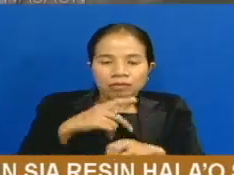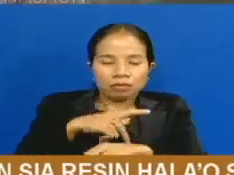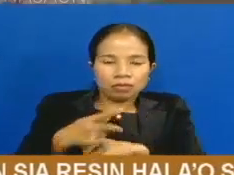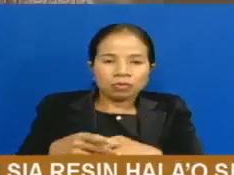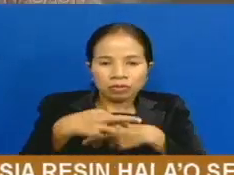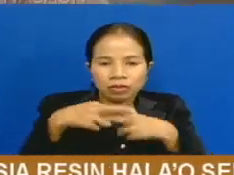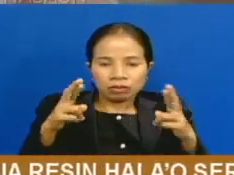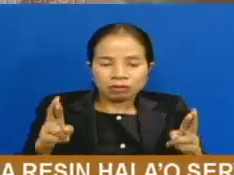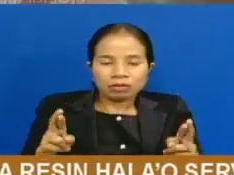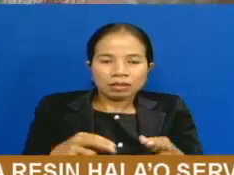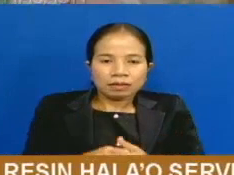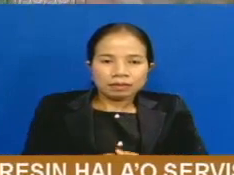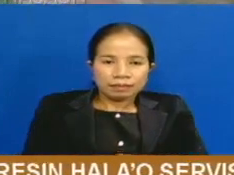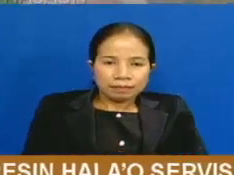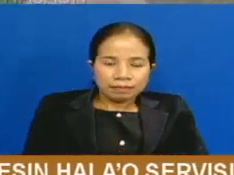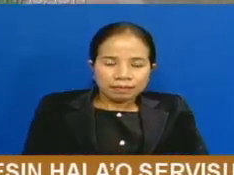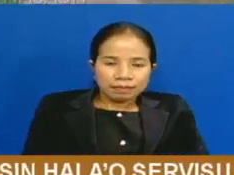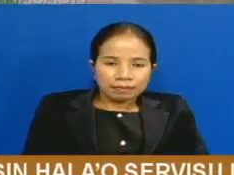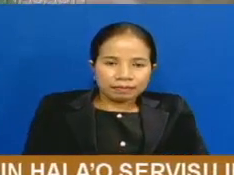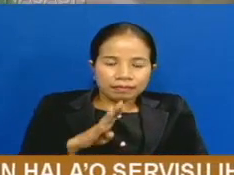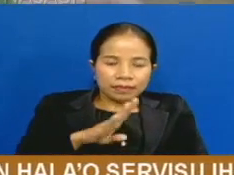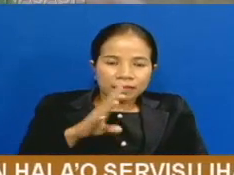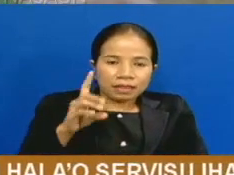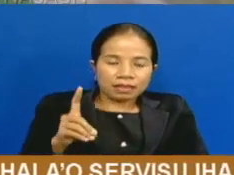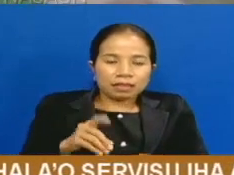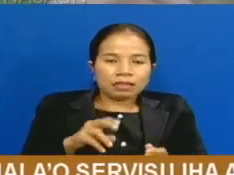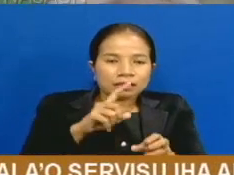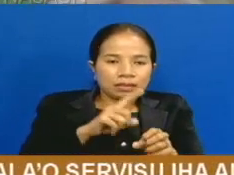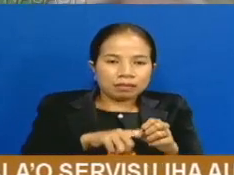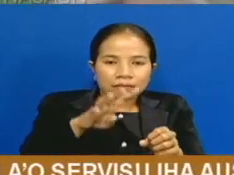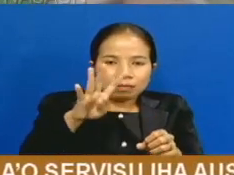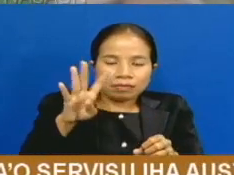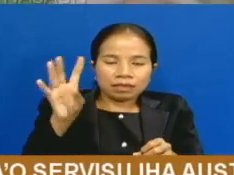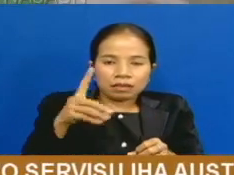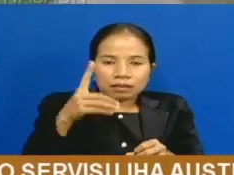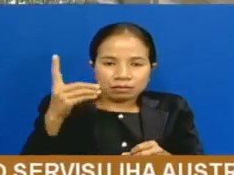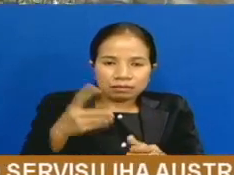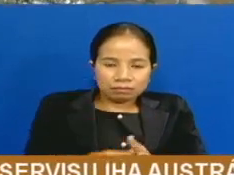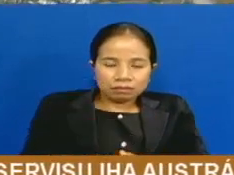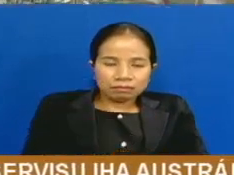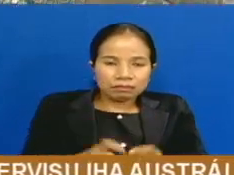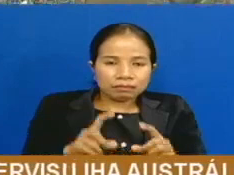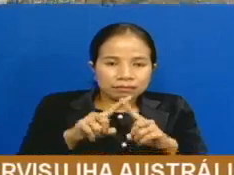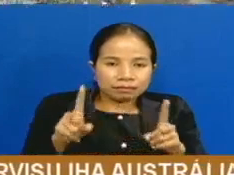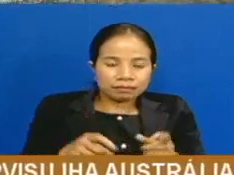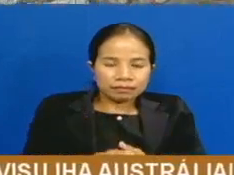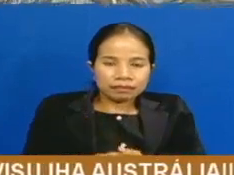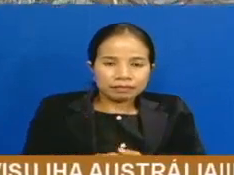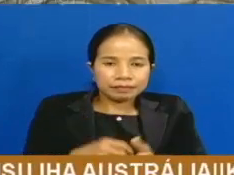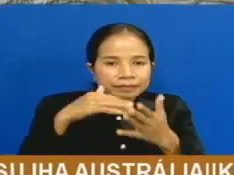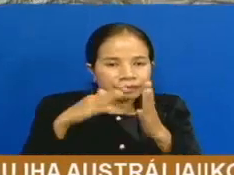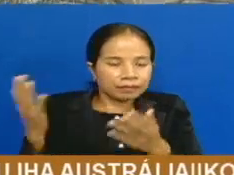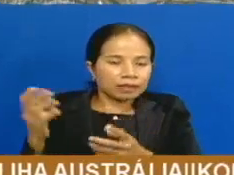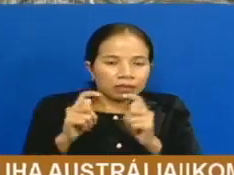iha seminário a Nossa Senhora de Fátima Balidi iha ora Stuku Hat a madrugada de der. Mai bem alumni seminarista sira